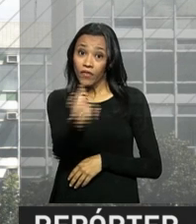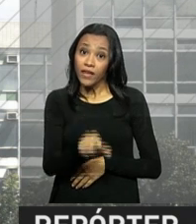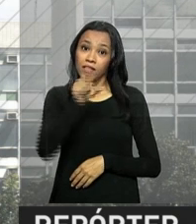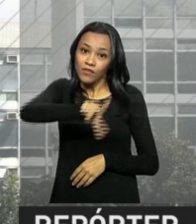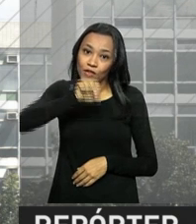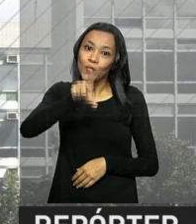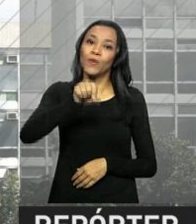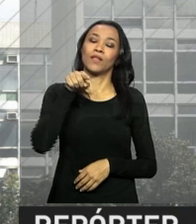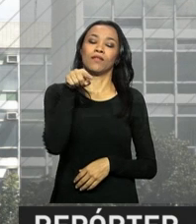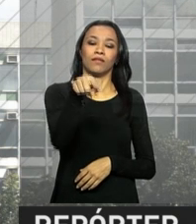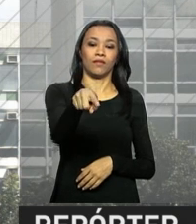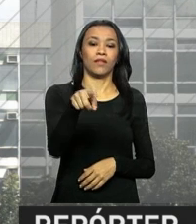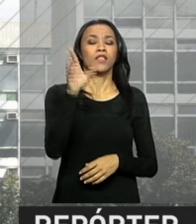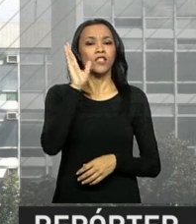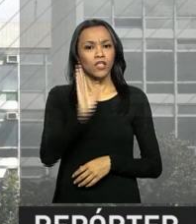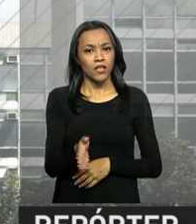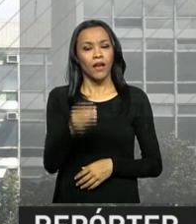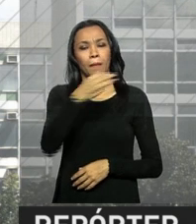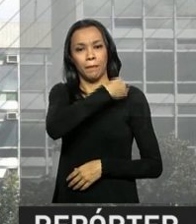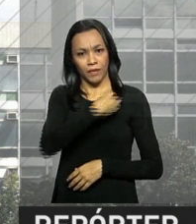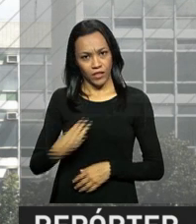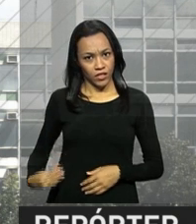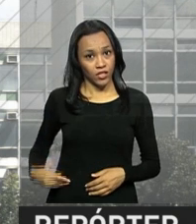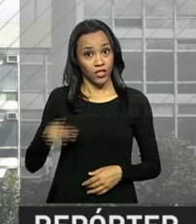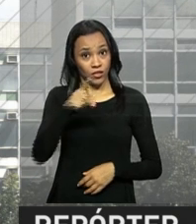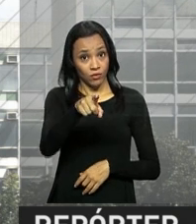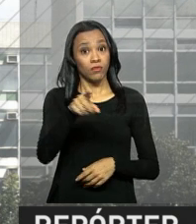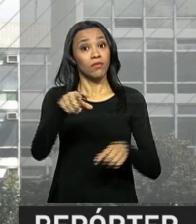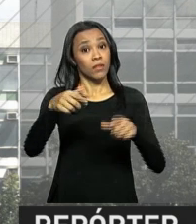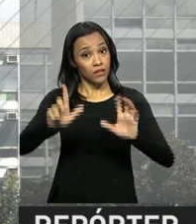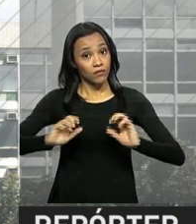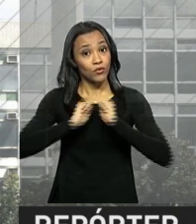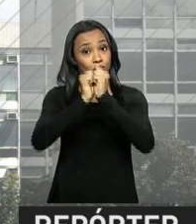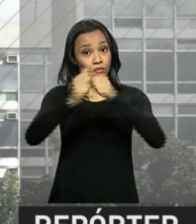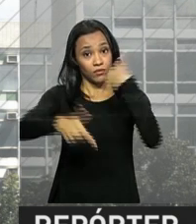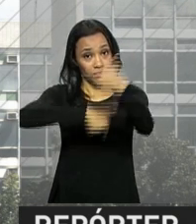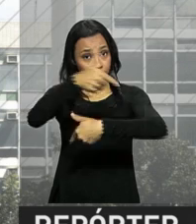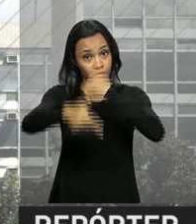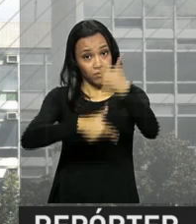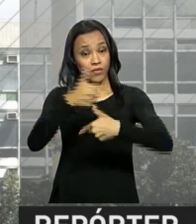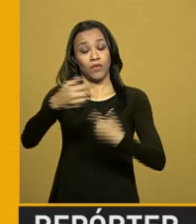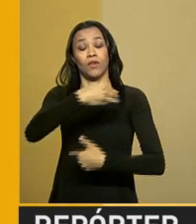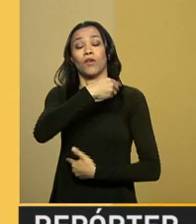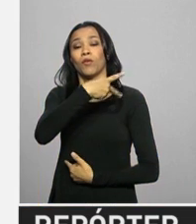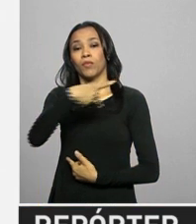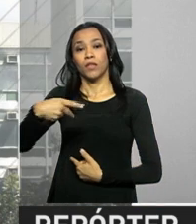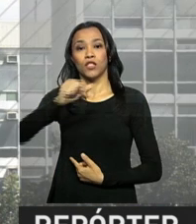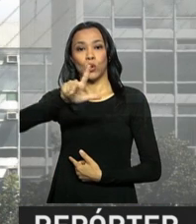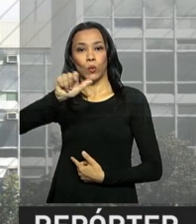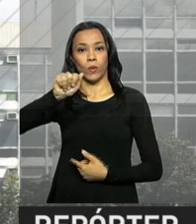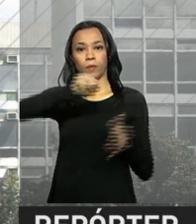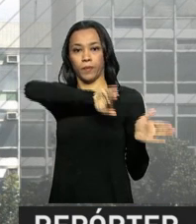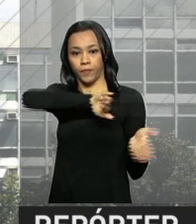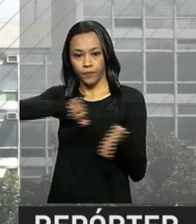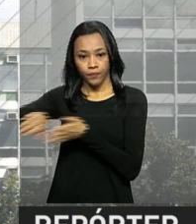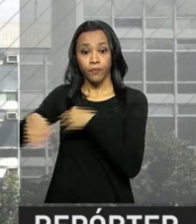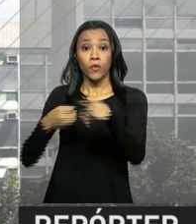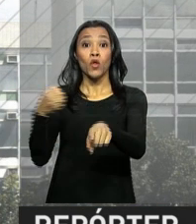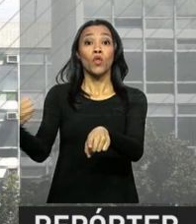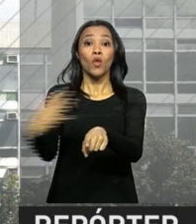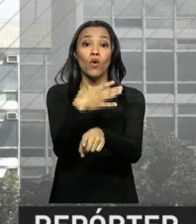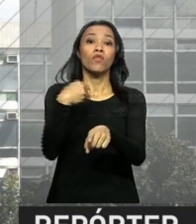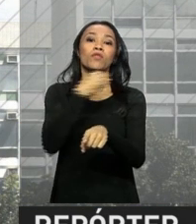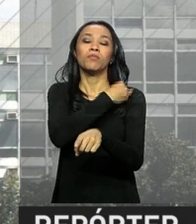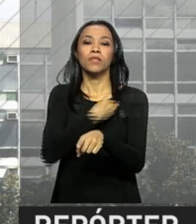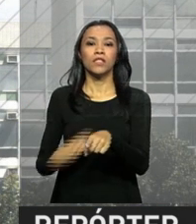consecutivas. Foi ministro da Integração Nacional do governo de Luiz Inácio Lula da Silva. O novo ministro da Saúde é